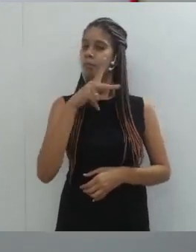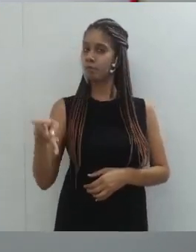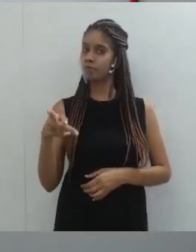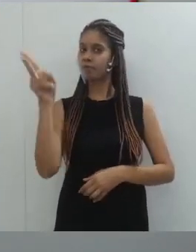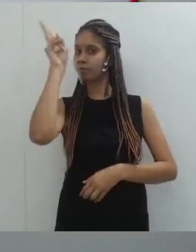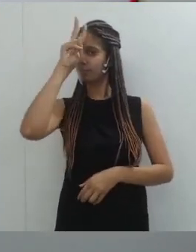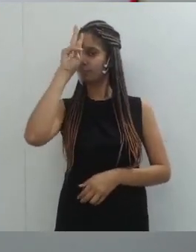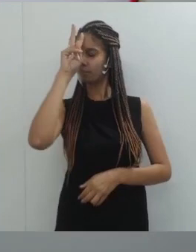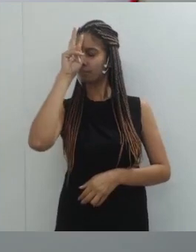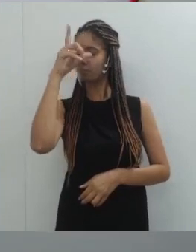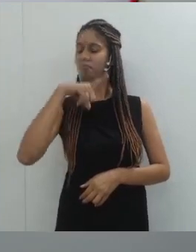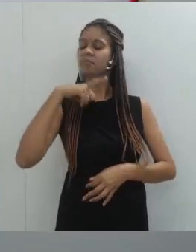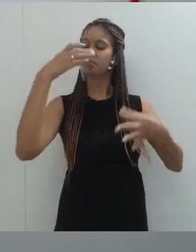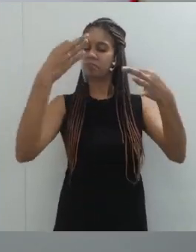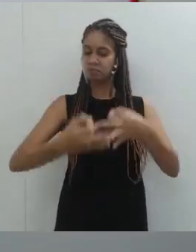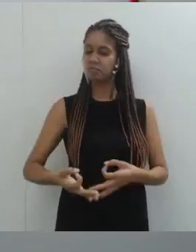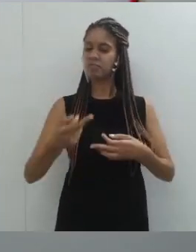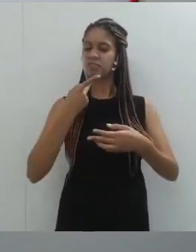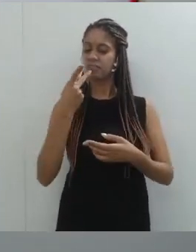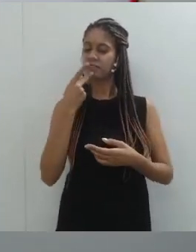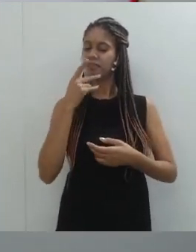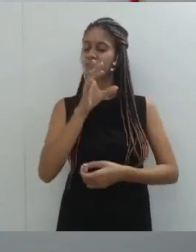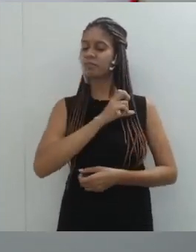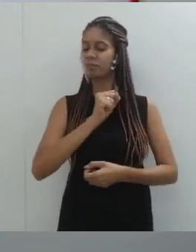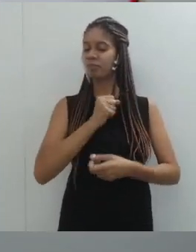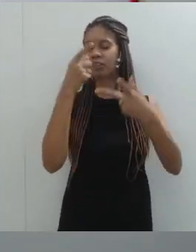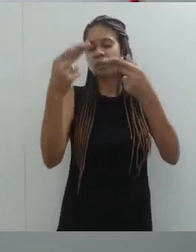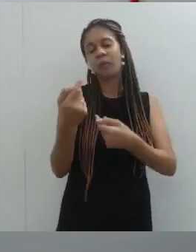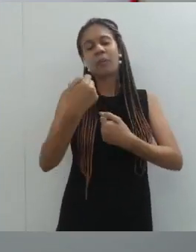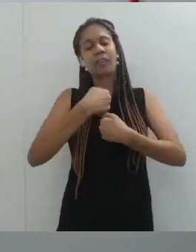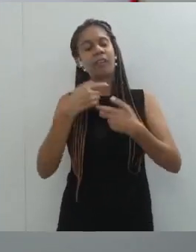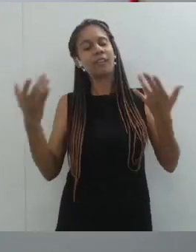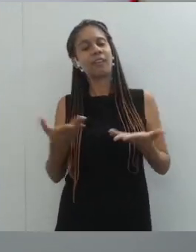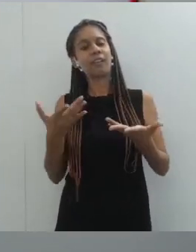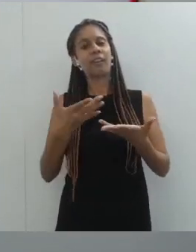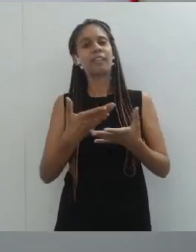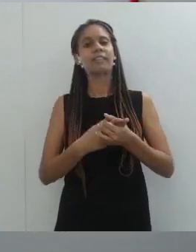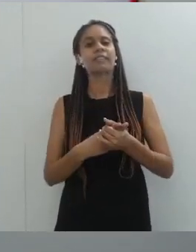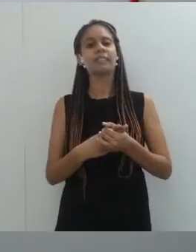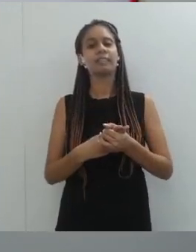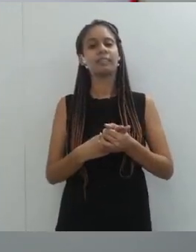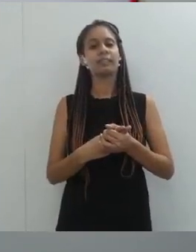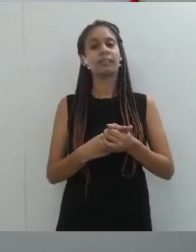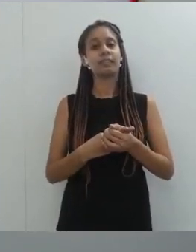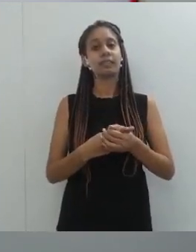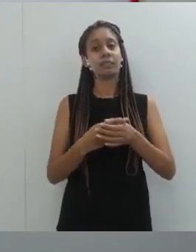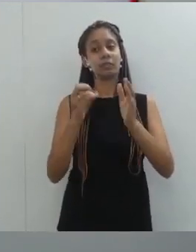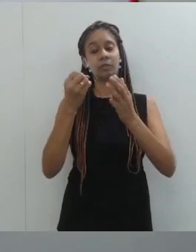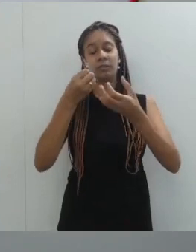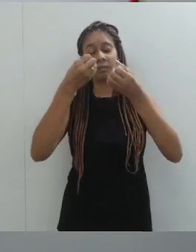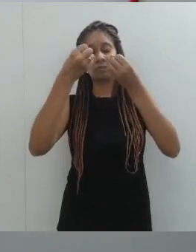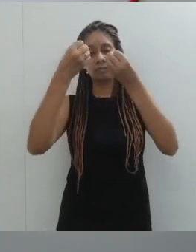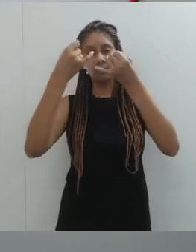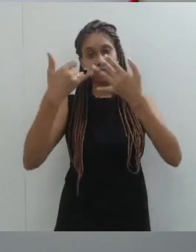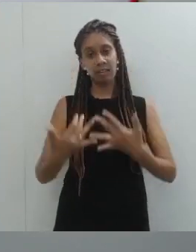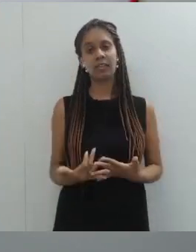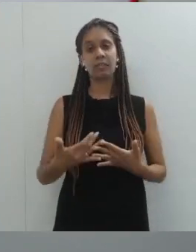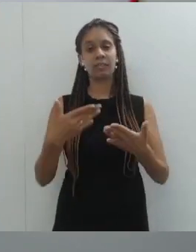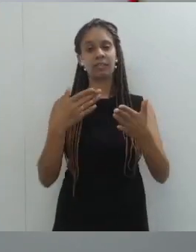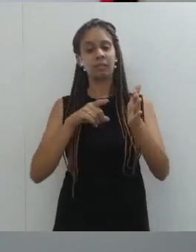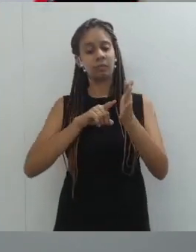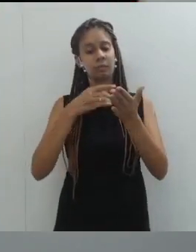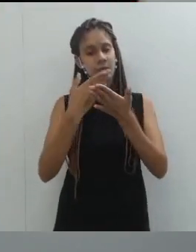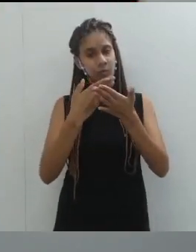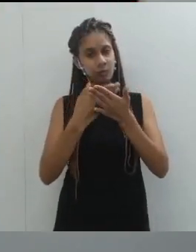com certeza ele deve ter falado de uma maneira tão apaixonada quanto eu sobre essa parte da nossa definição dos estudos